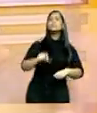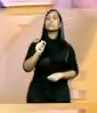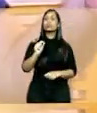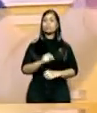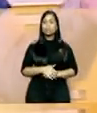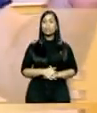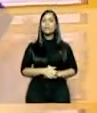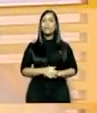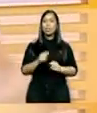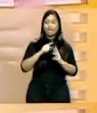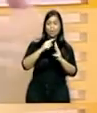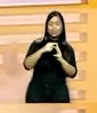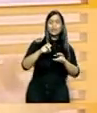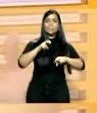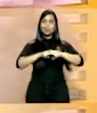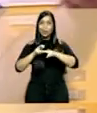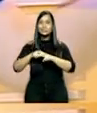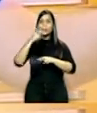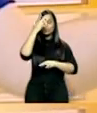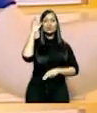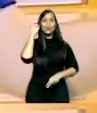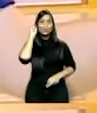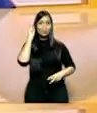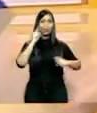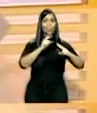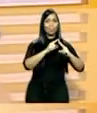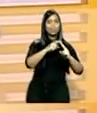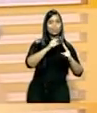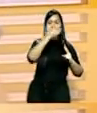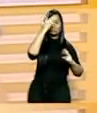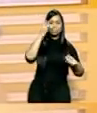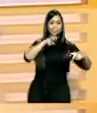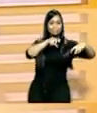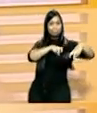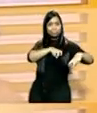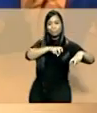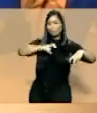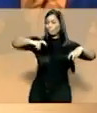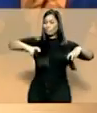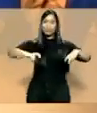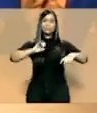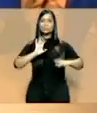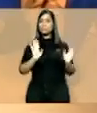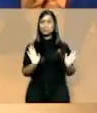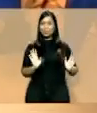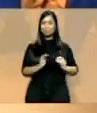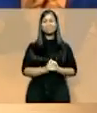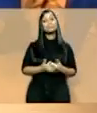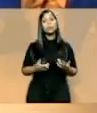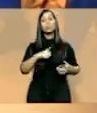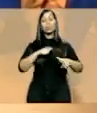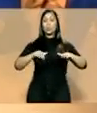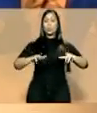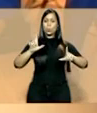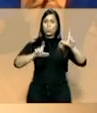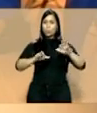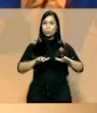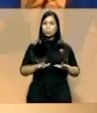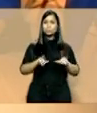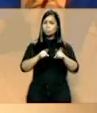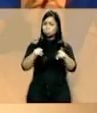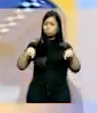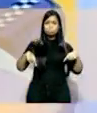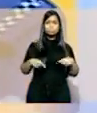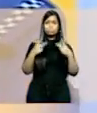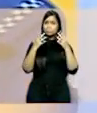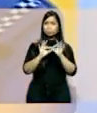o que é? 3 cadeiras, uma para quem vai ouvir e mais 2 cadeiras partes, e as partes. Exatamente. Né? Nós temos um computador, o layout da sala é muito